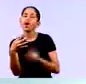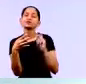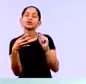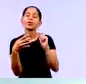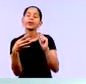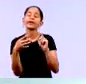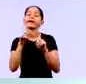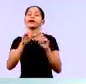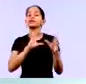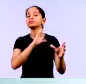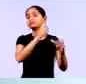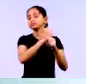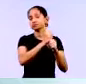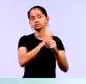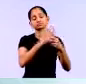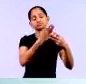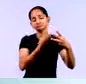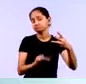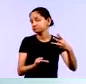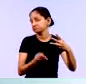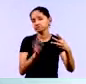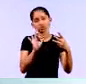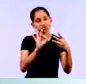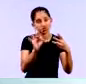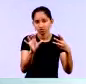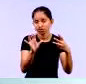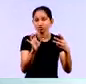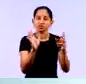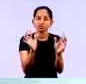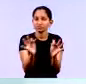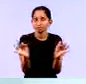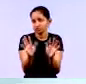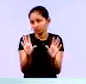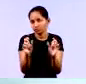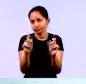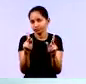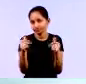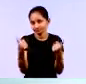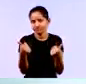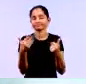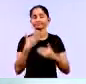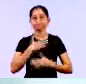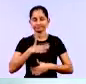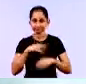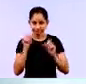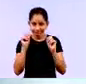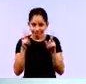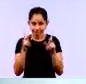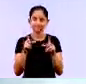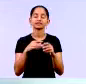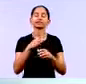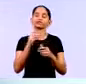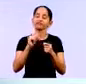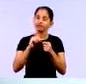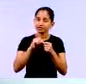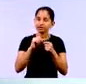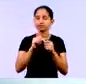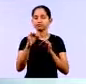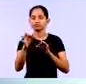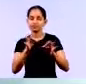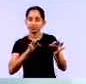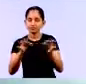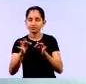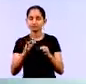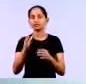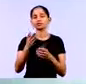falando, é o somatório integrando essas 3. Tranquilos? Então, nós vamos trabalhar da seguinte